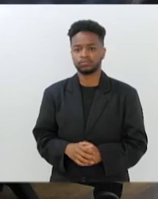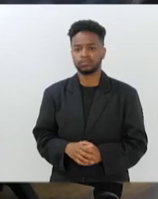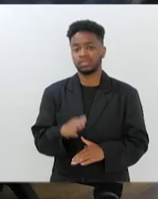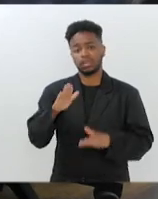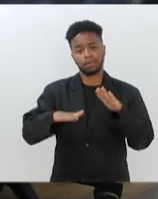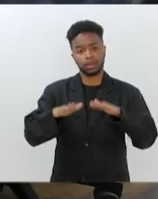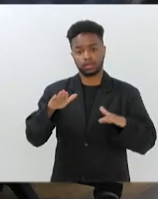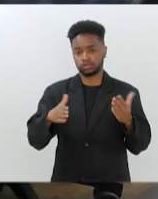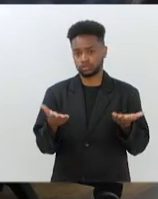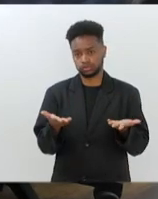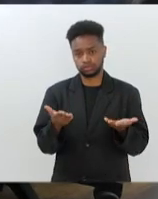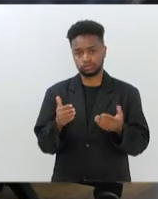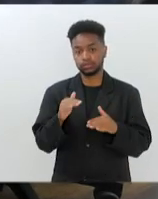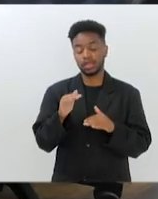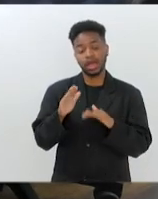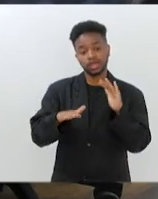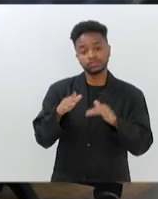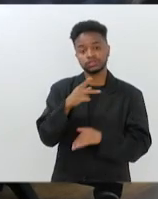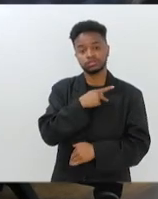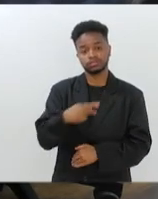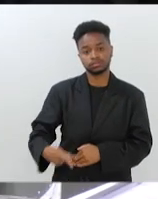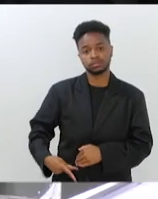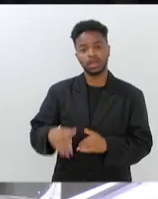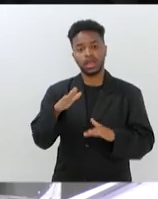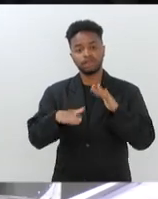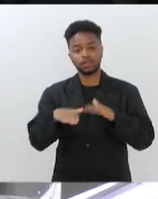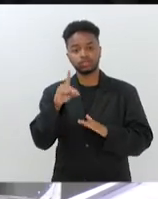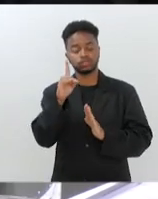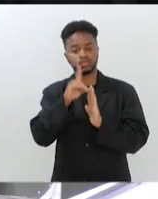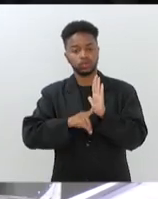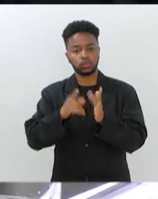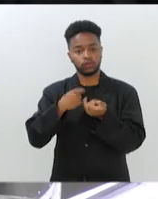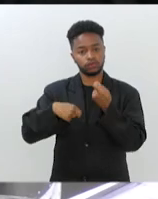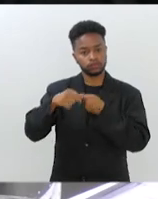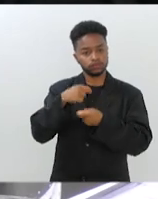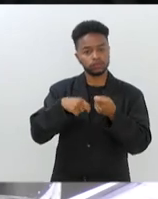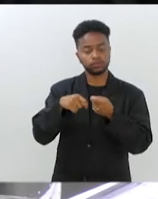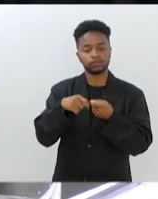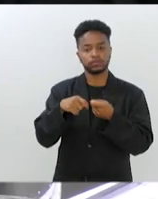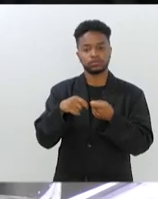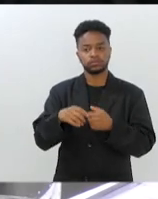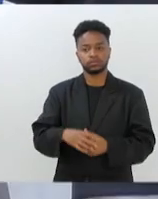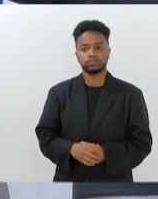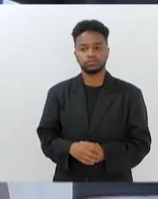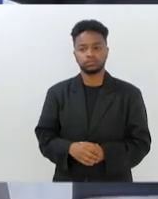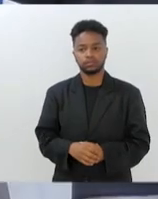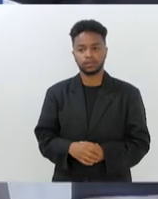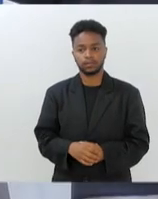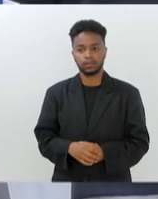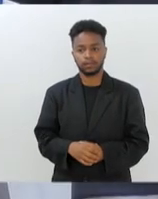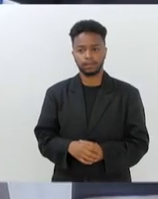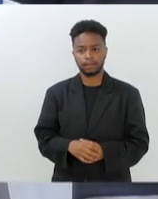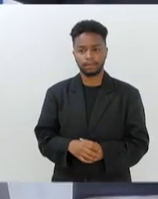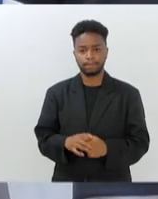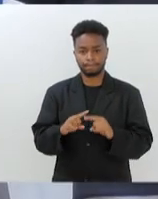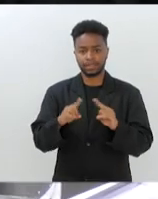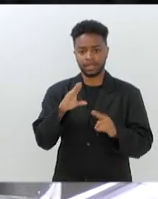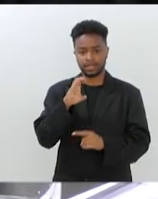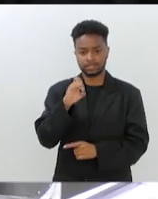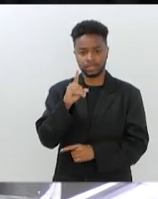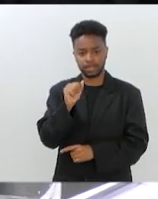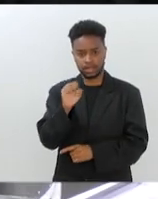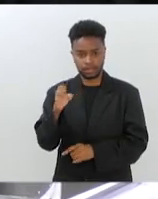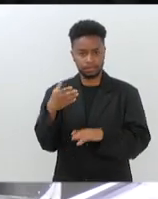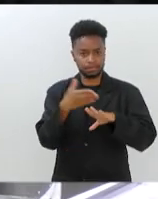depende Às vezes o presidente Às vezes o diretor financeiro a cedade se fez presente em todas as etapas se fez